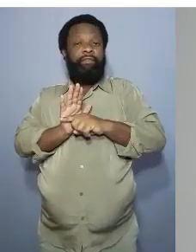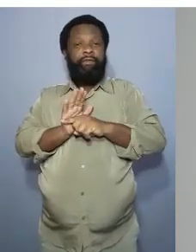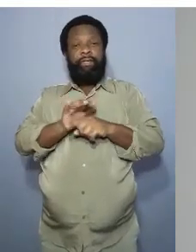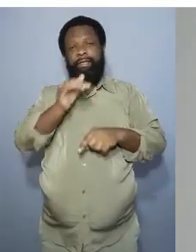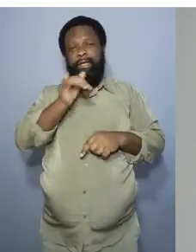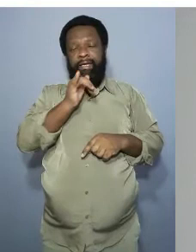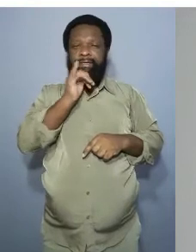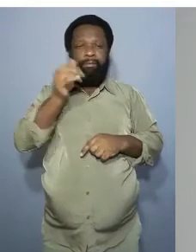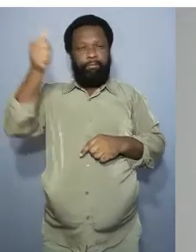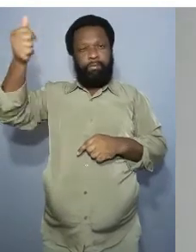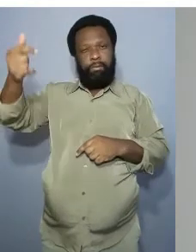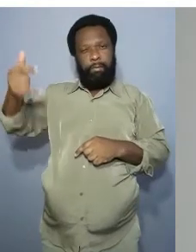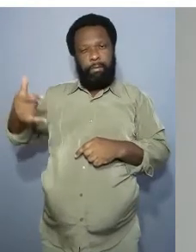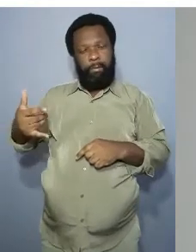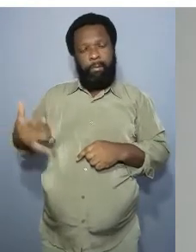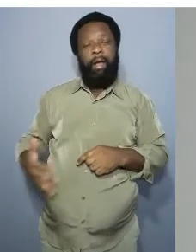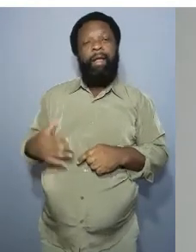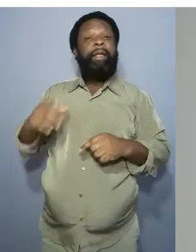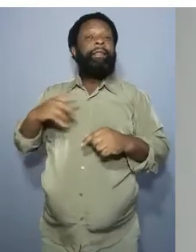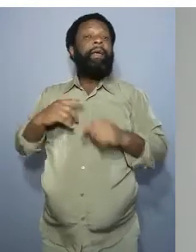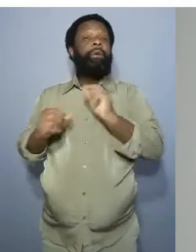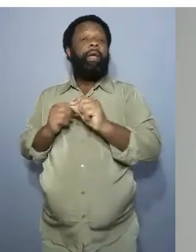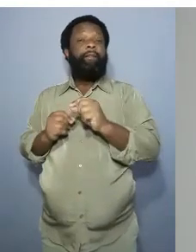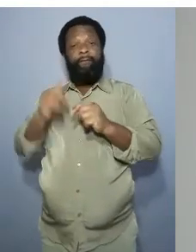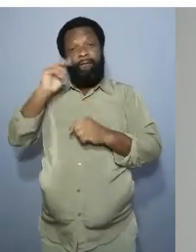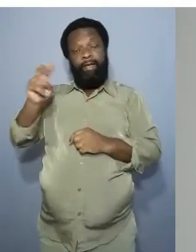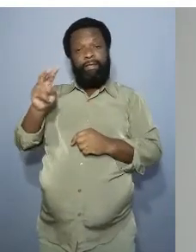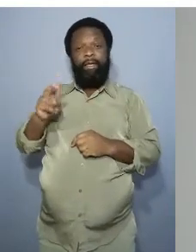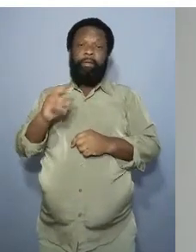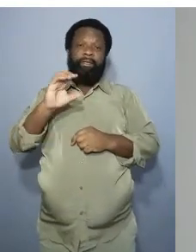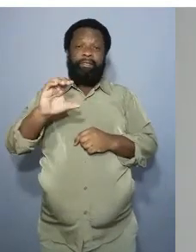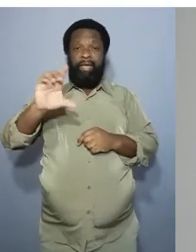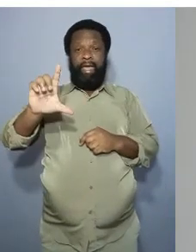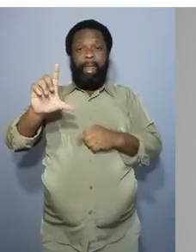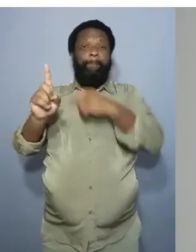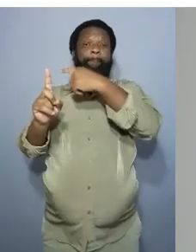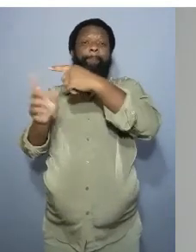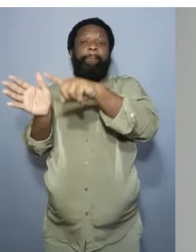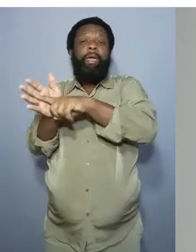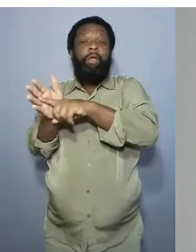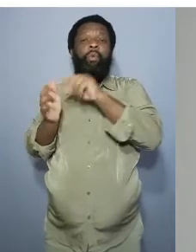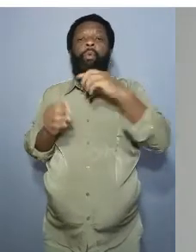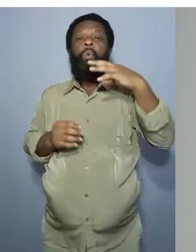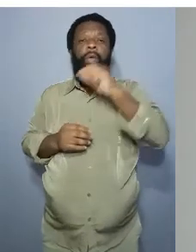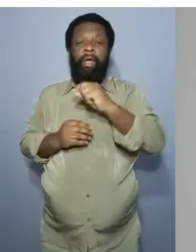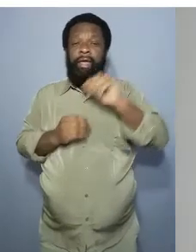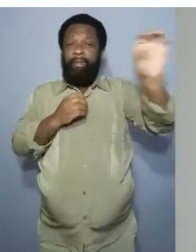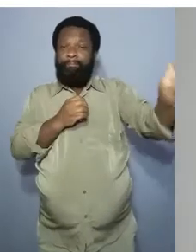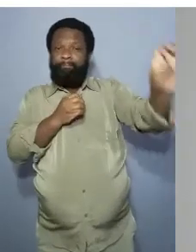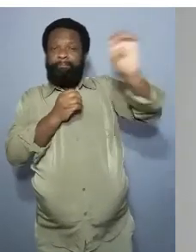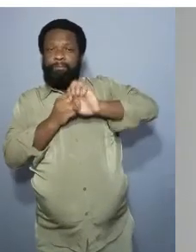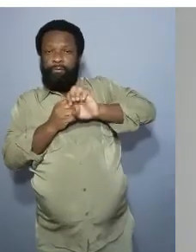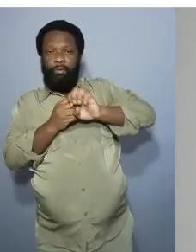tenho cloreto, tenho O2-, tenho fosfato. Aqui, pessoal, ó, Cl- significa que ele